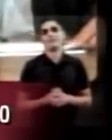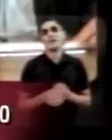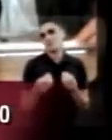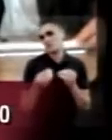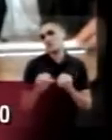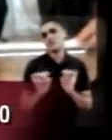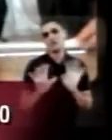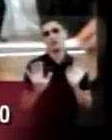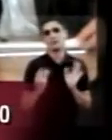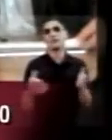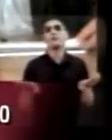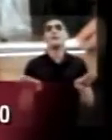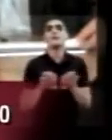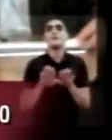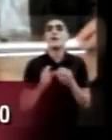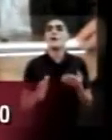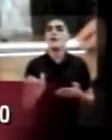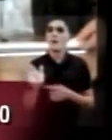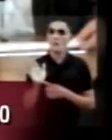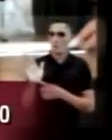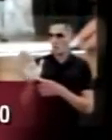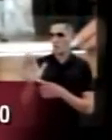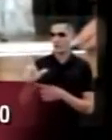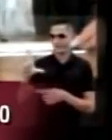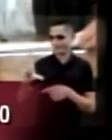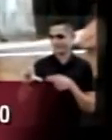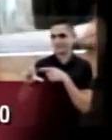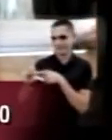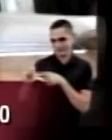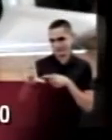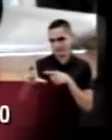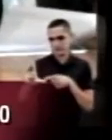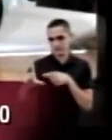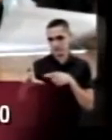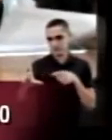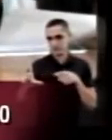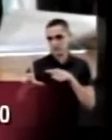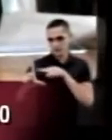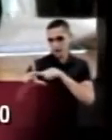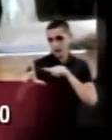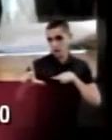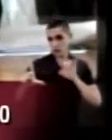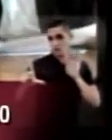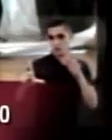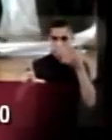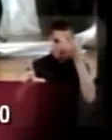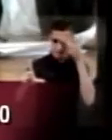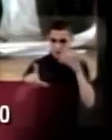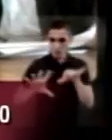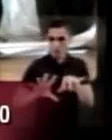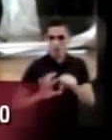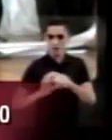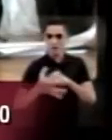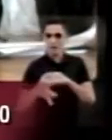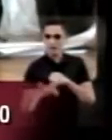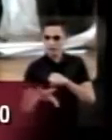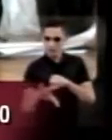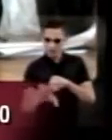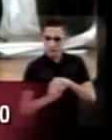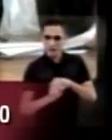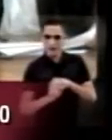mostrar o gráfico de aproximação dos casos graves. Como a gente já tinha falado na